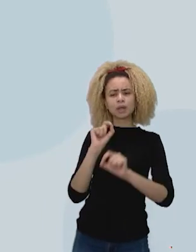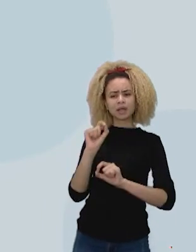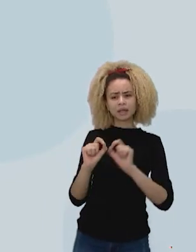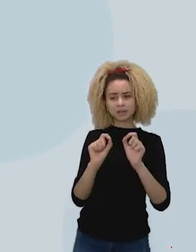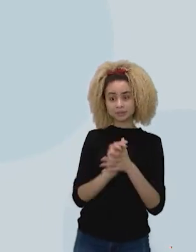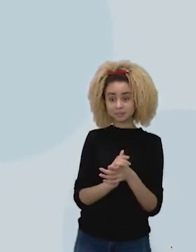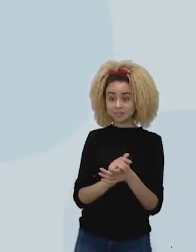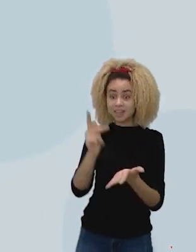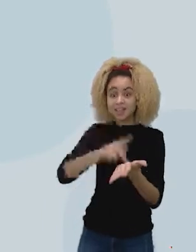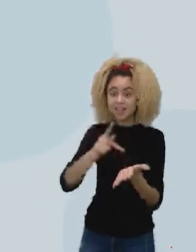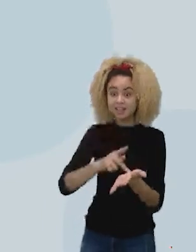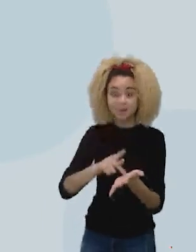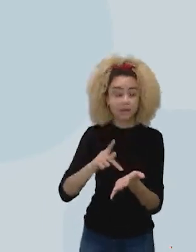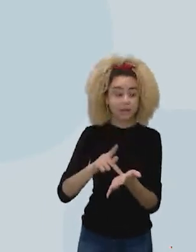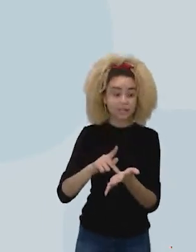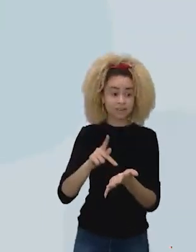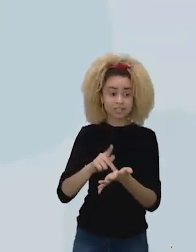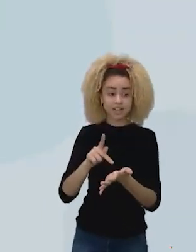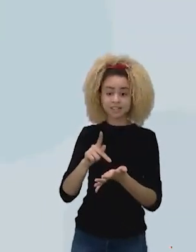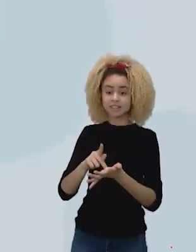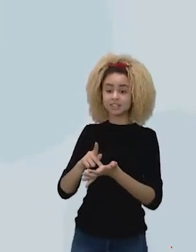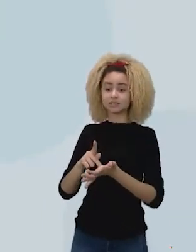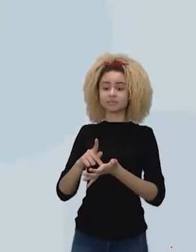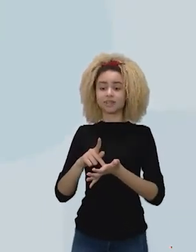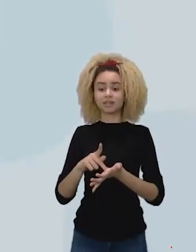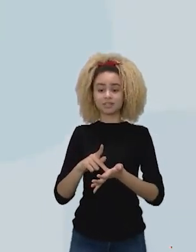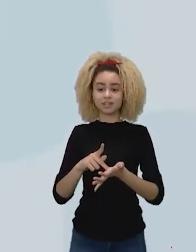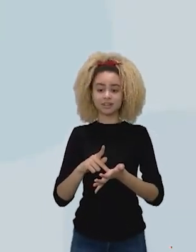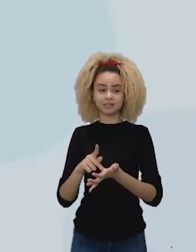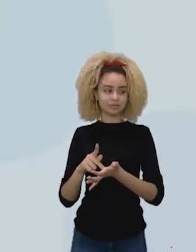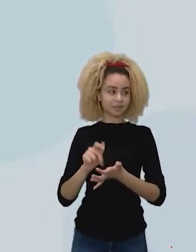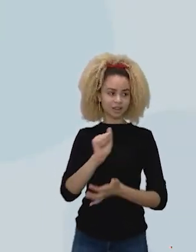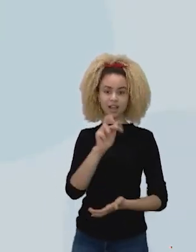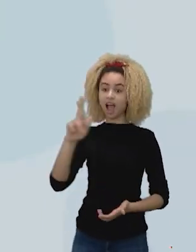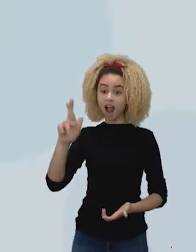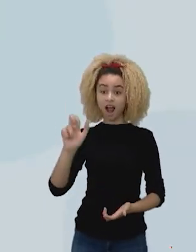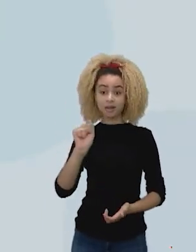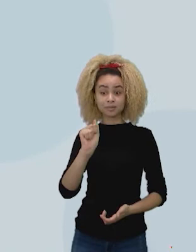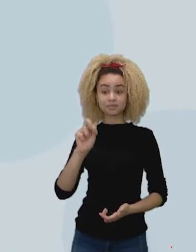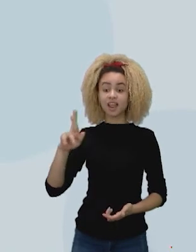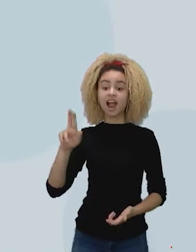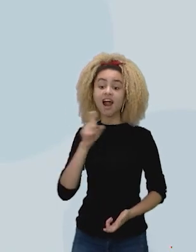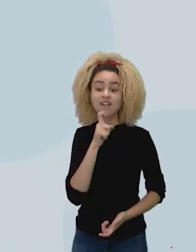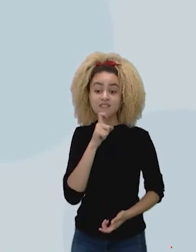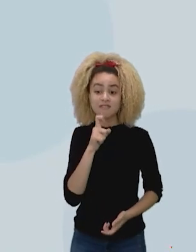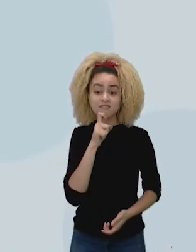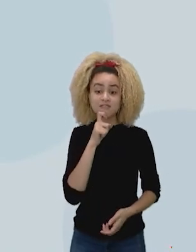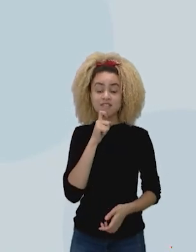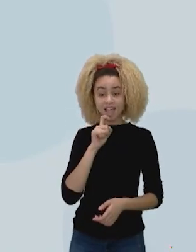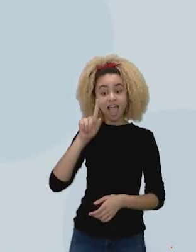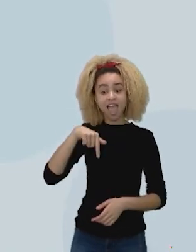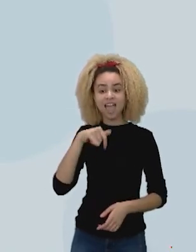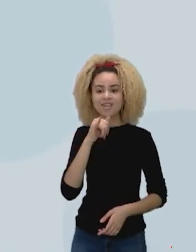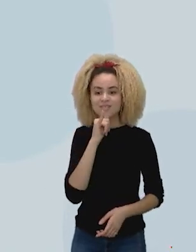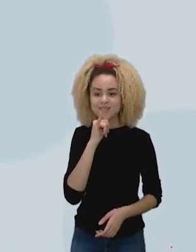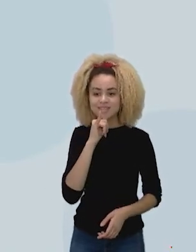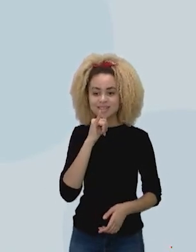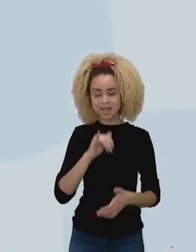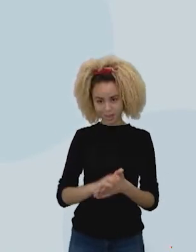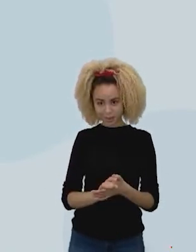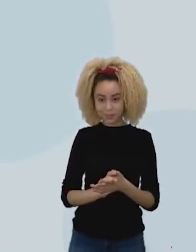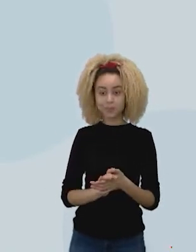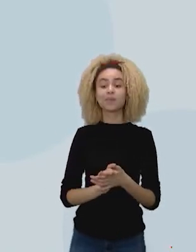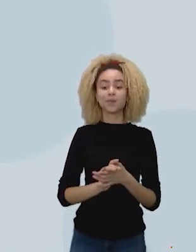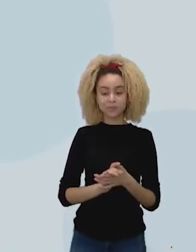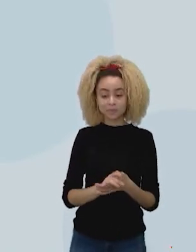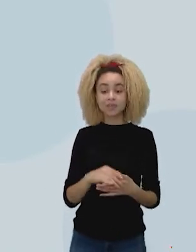que tem o ar-condicionado também? O ar-condicionado também é um exemplo de máquina frigorífica, né?